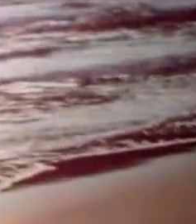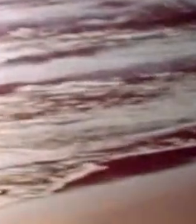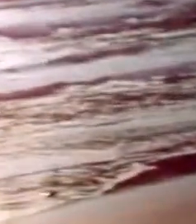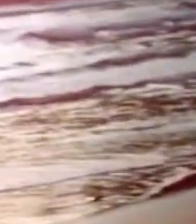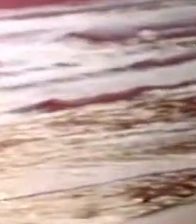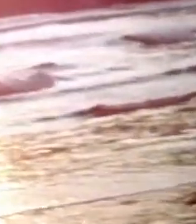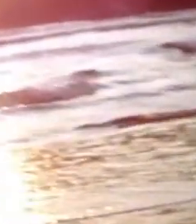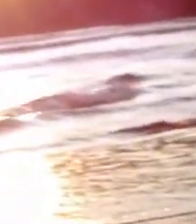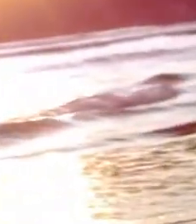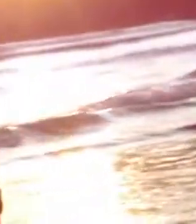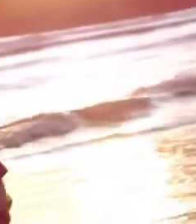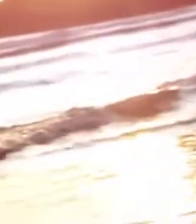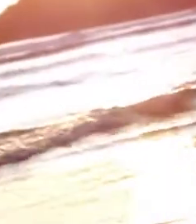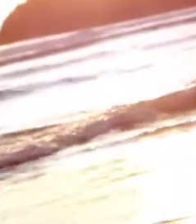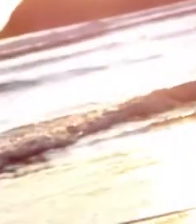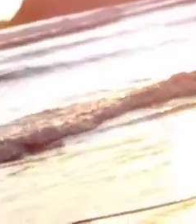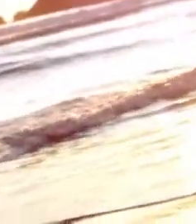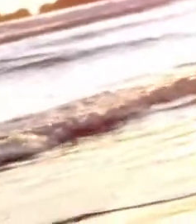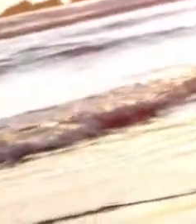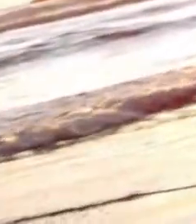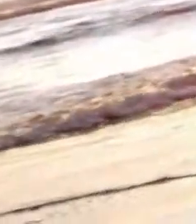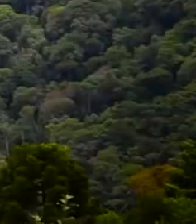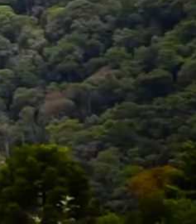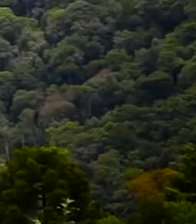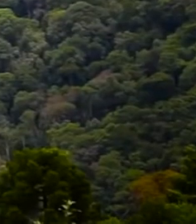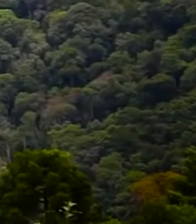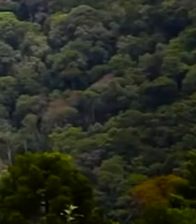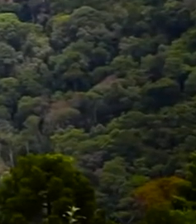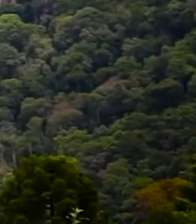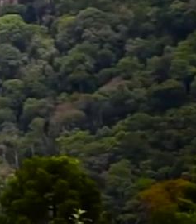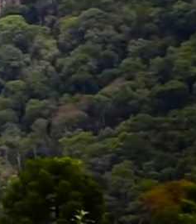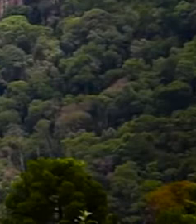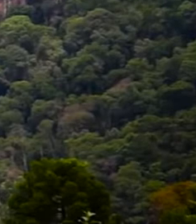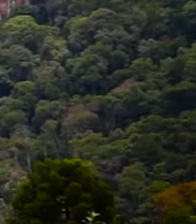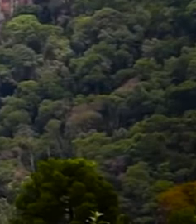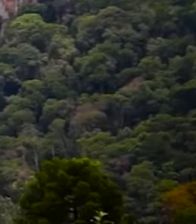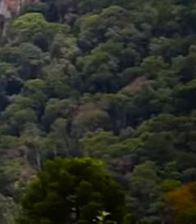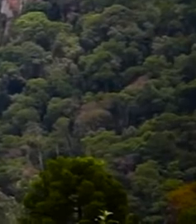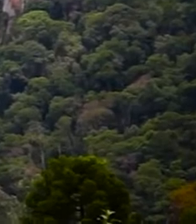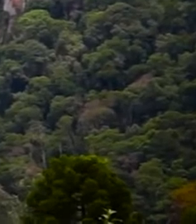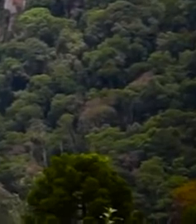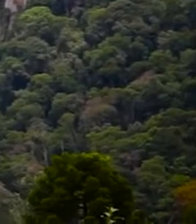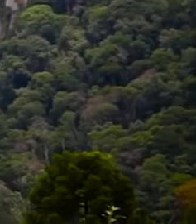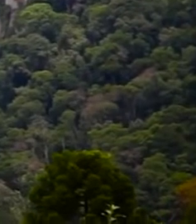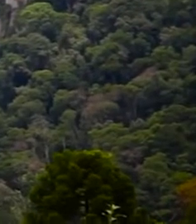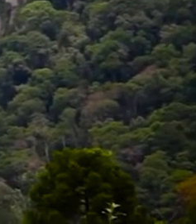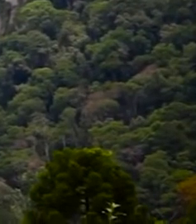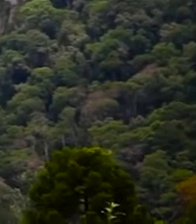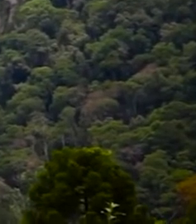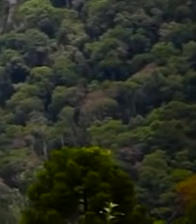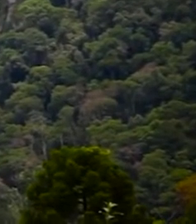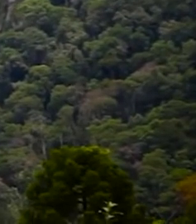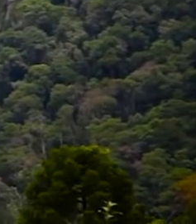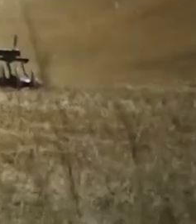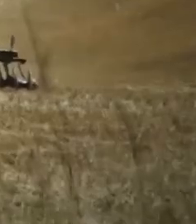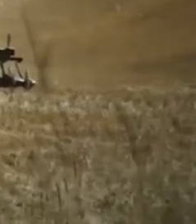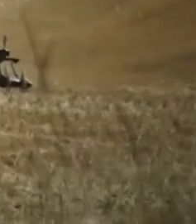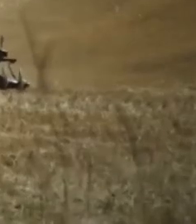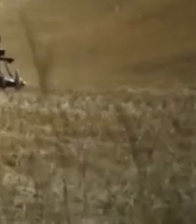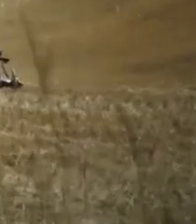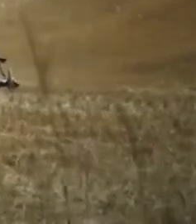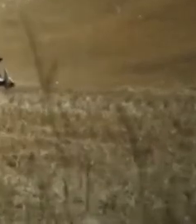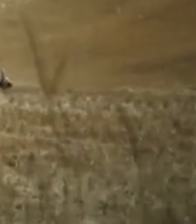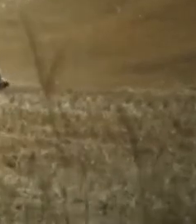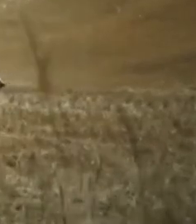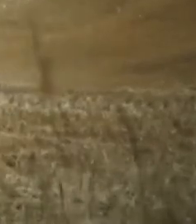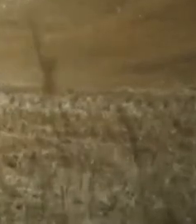fulguras, ó Brasil, florão da América, iluminado ao sol do novo mundo. Tu que